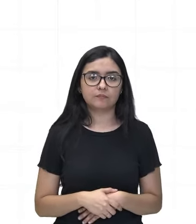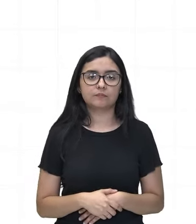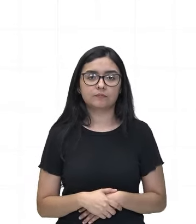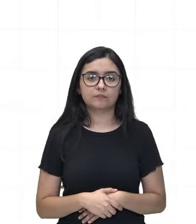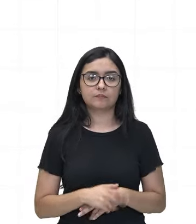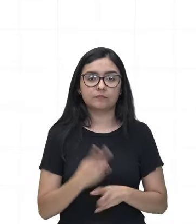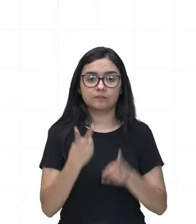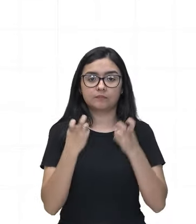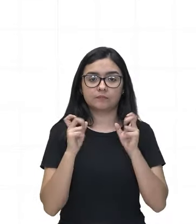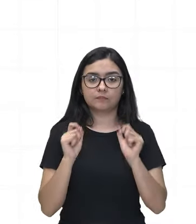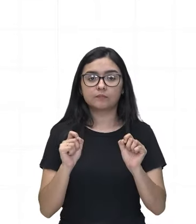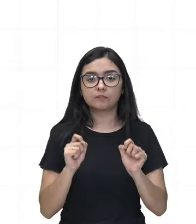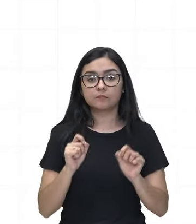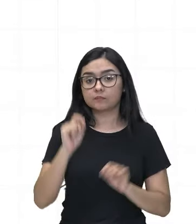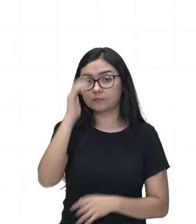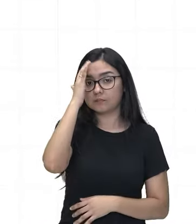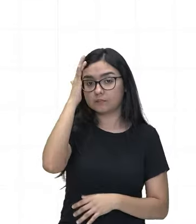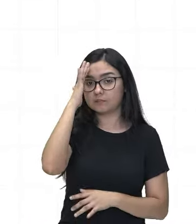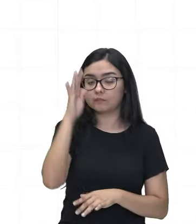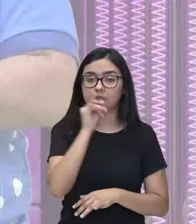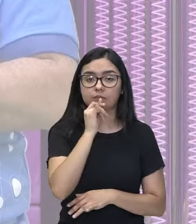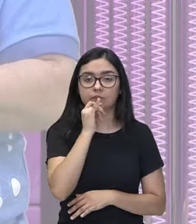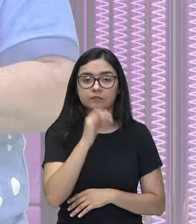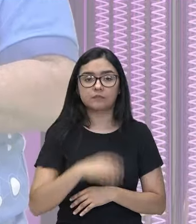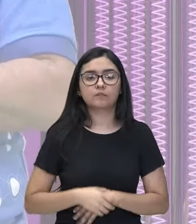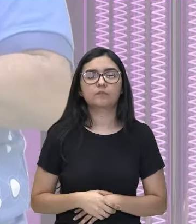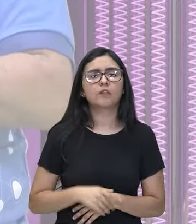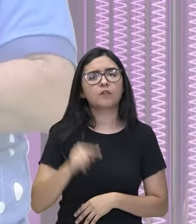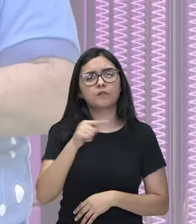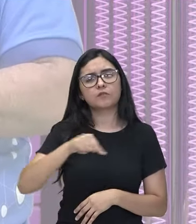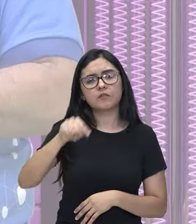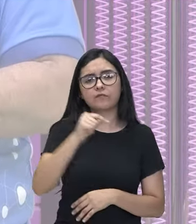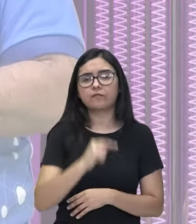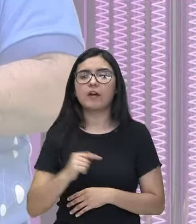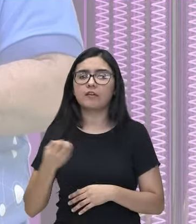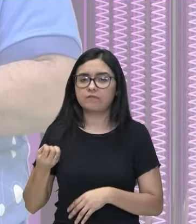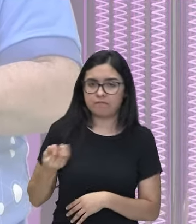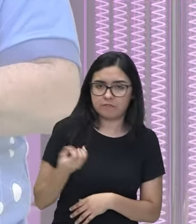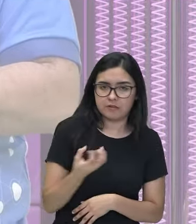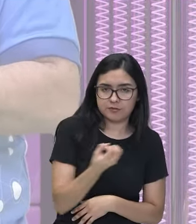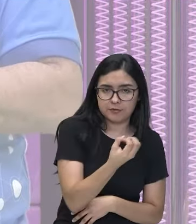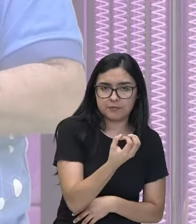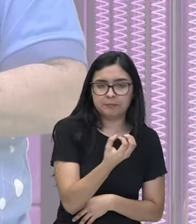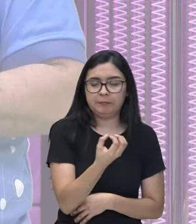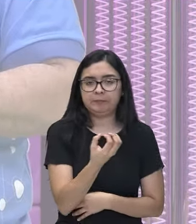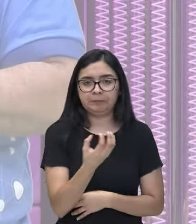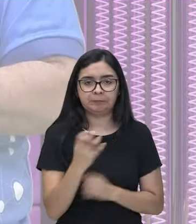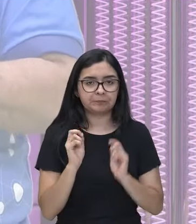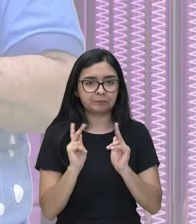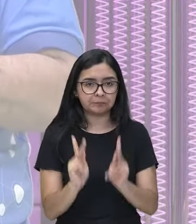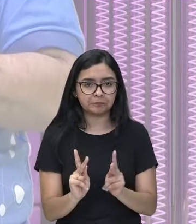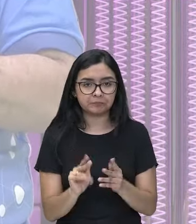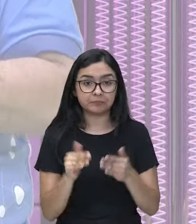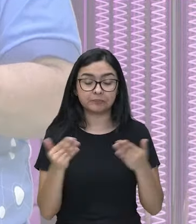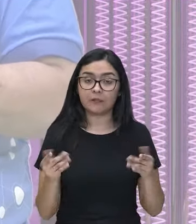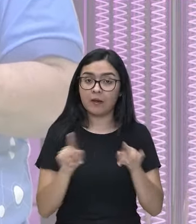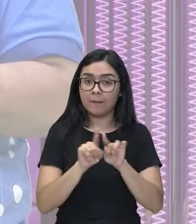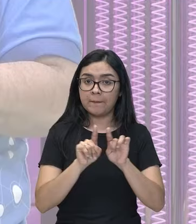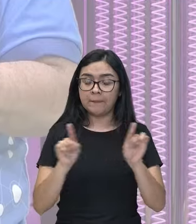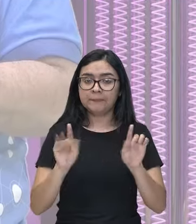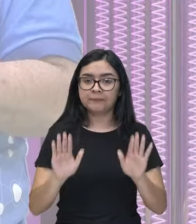Vejam só, imagina só que você vai fazer uma viagem, né? E aí, nesta